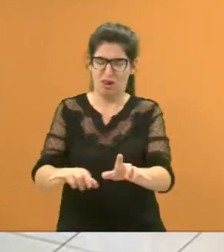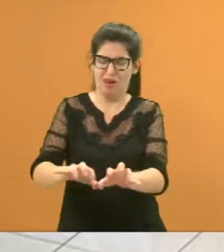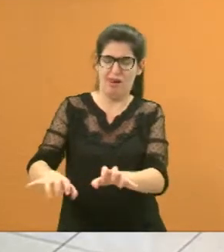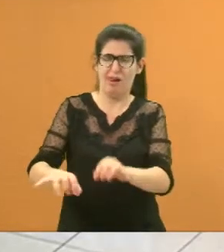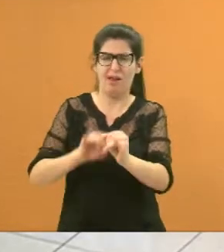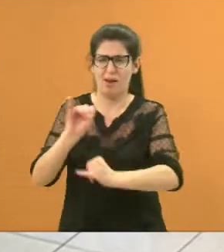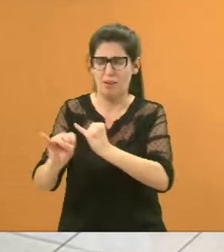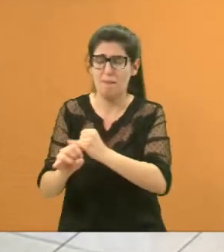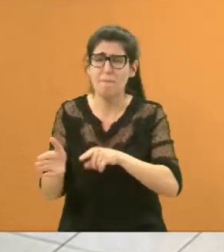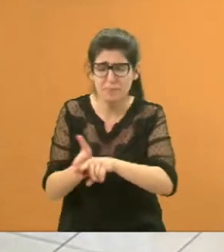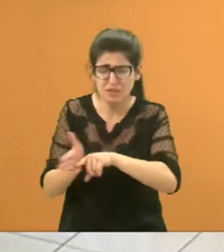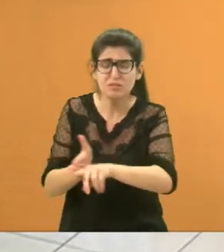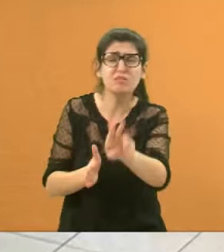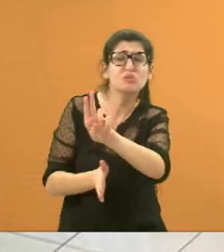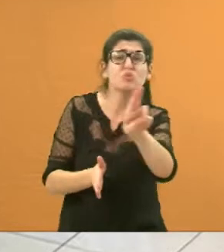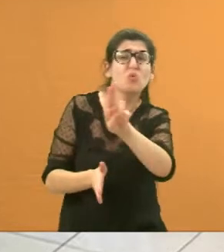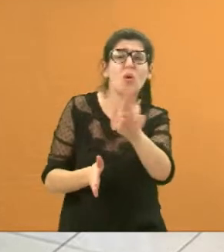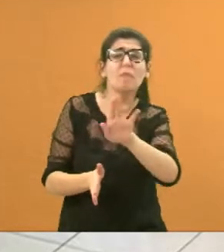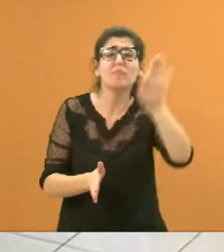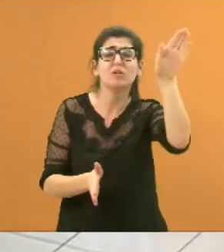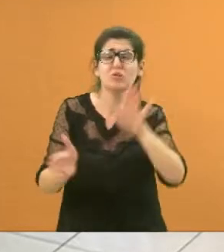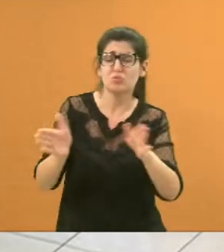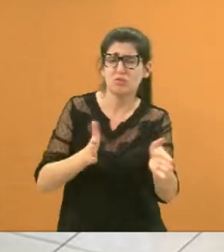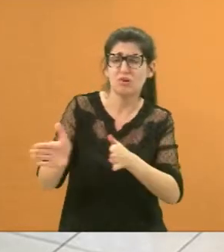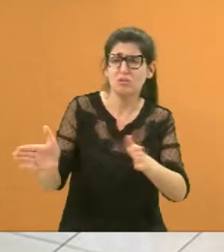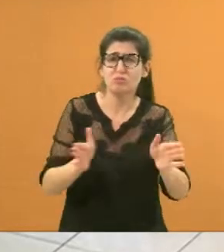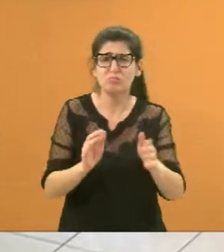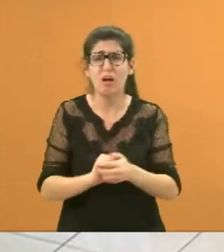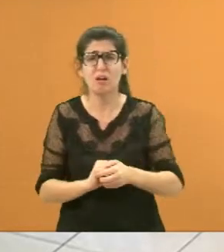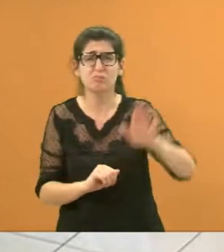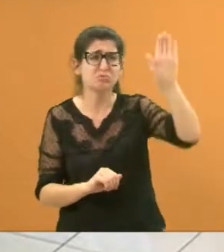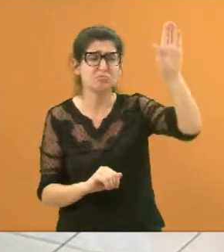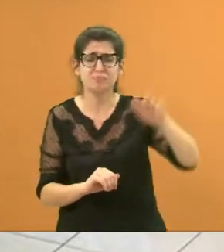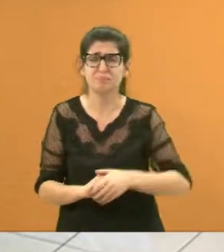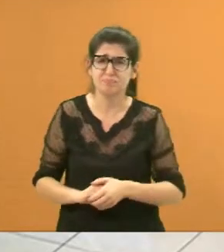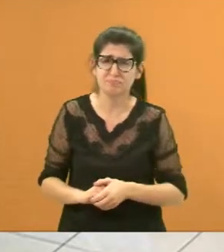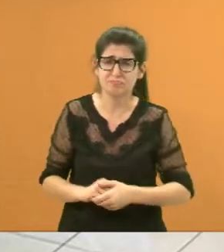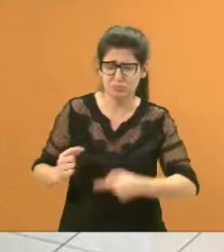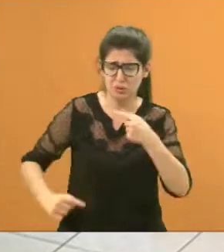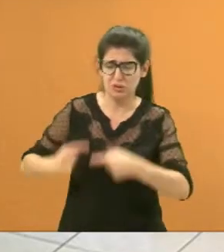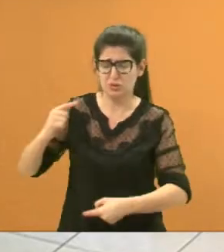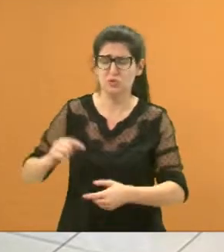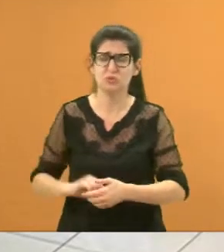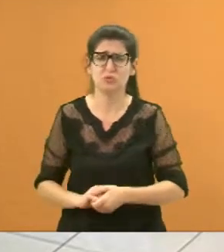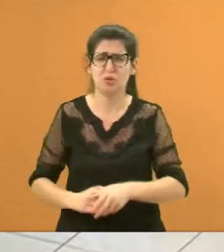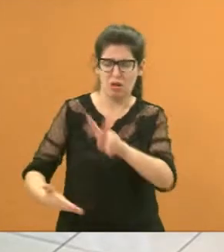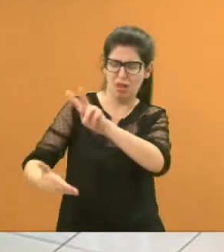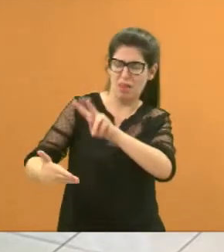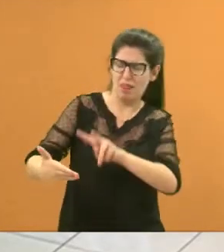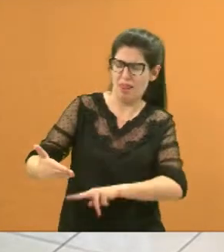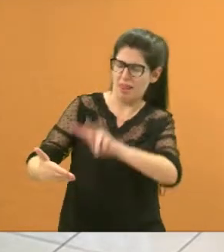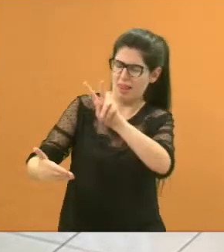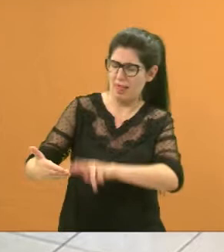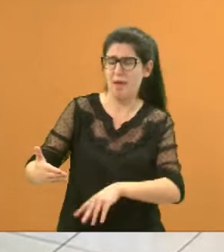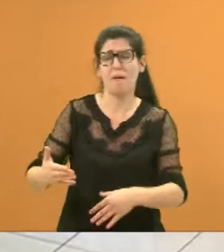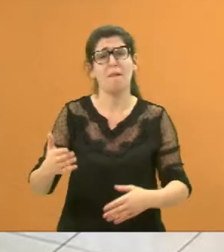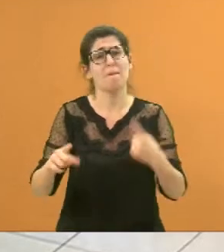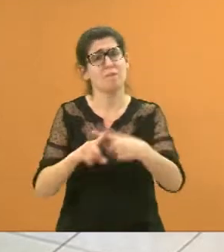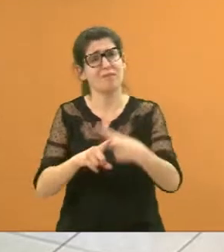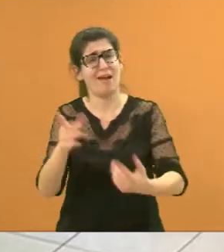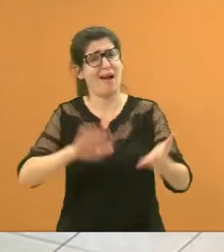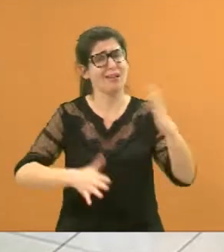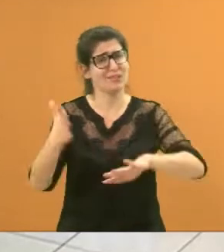pesquisa o nome dos candidatos, né? Para você ter uma noção de quem é essa pessoa, esse cidadão. Exato. Porque muitas vezes o discurso bonito